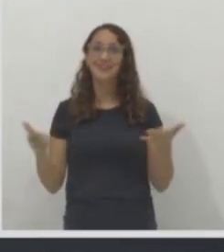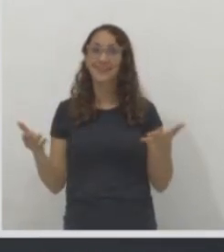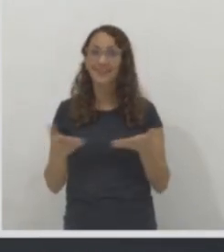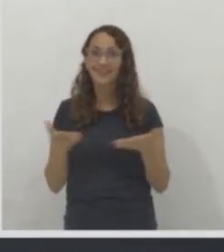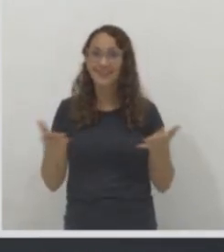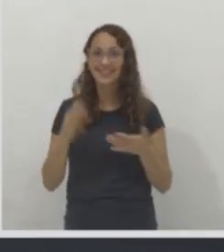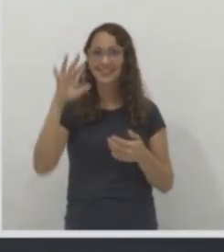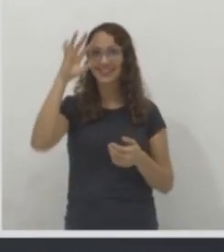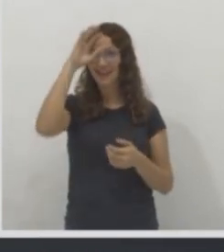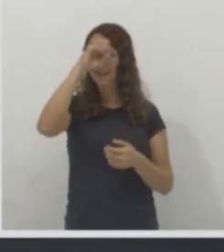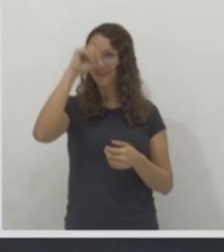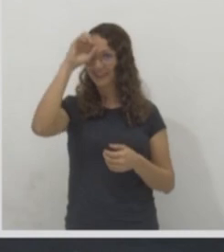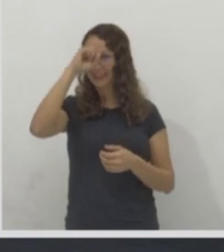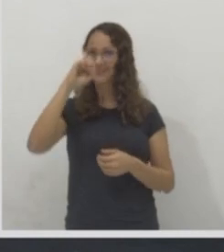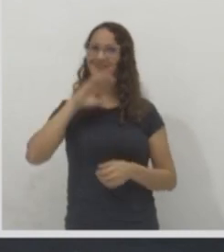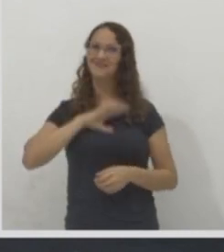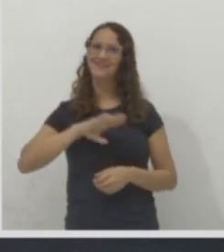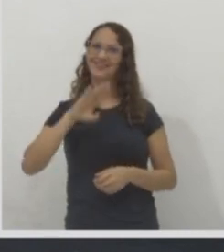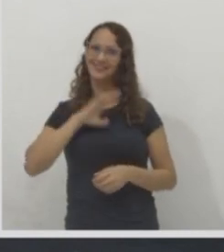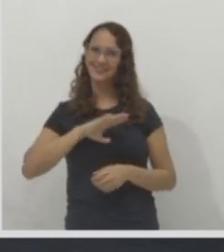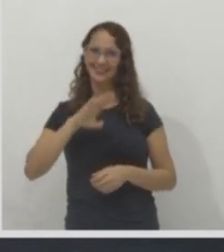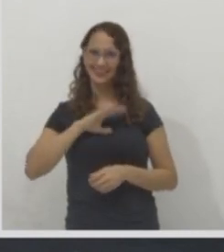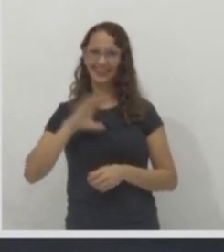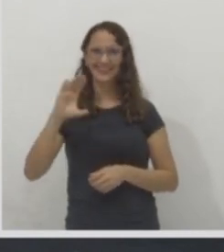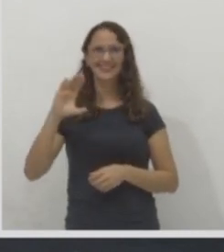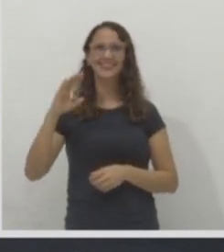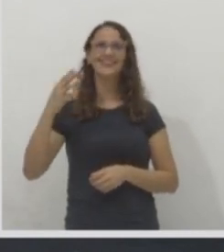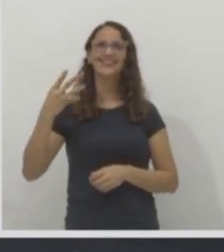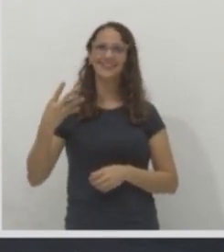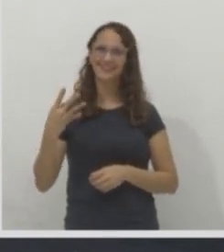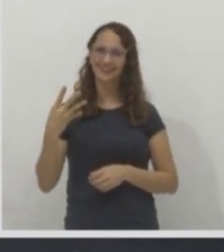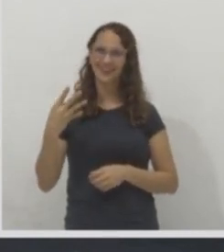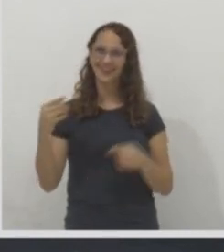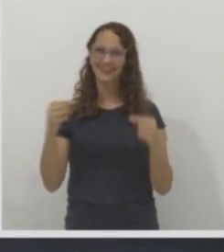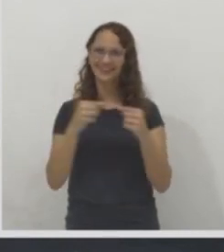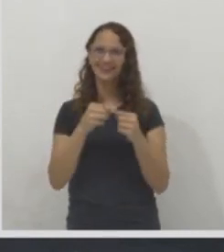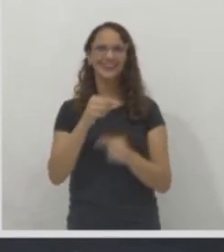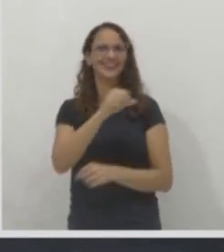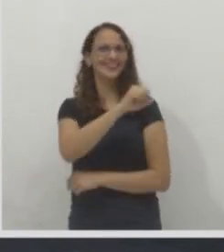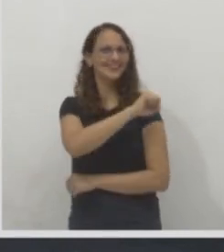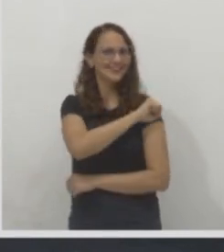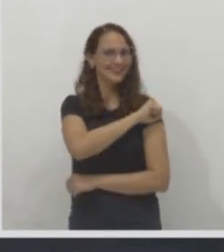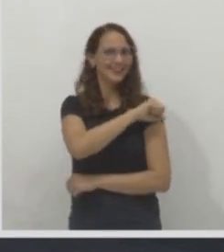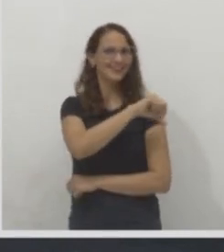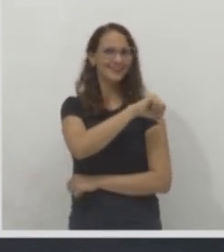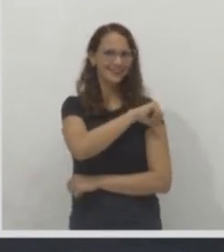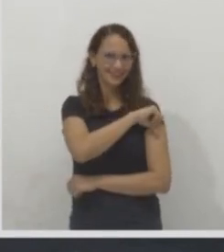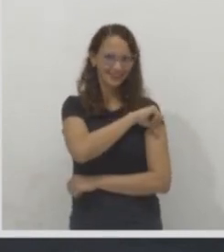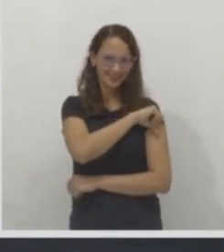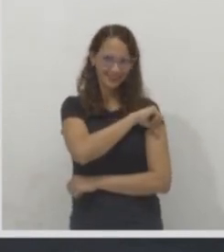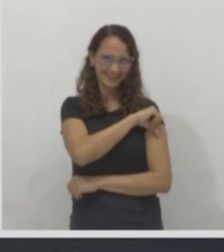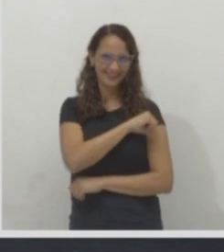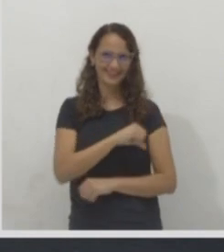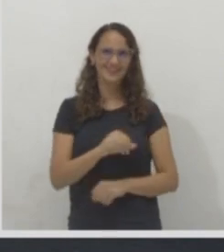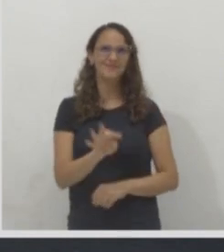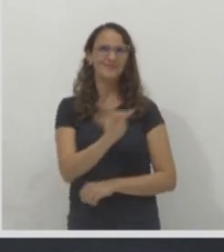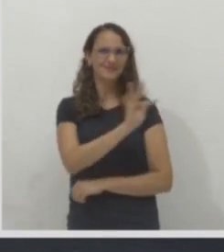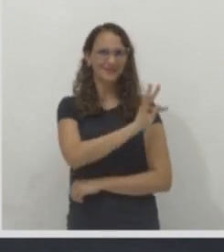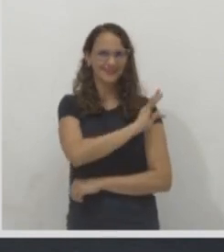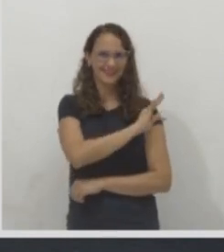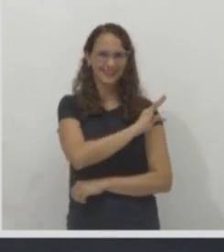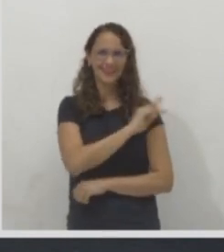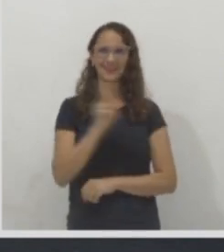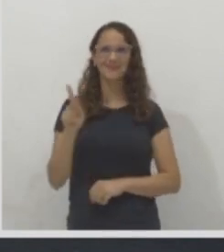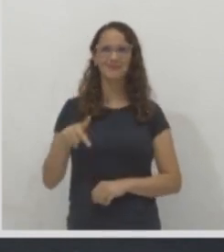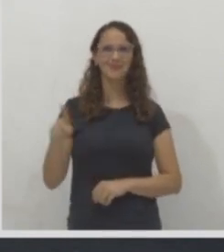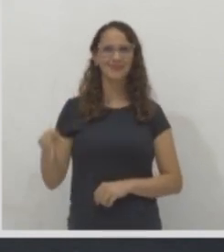língua portuguesa para o ciclo 4, que corresponde aos 8º e 9º anos do ensino fundamental. Eu sou a